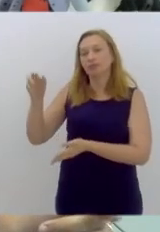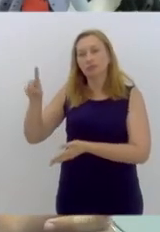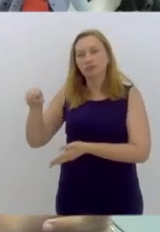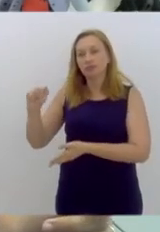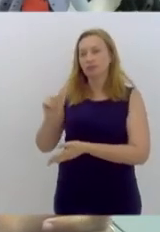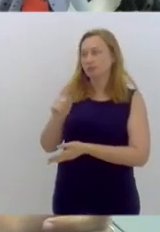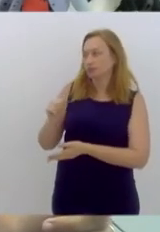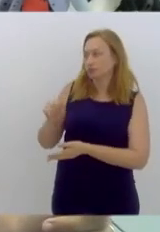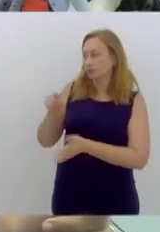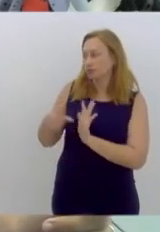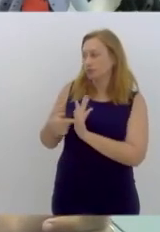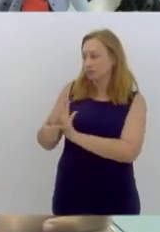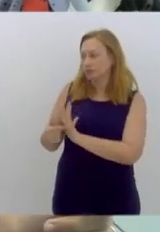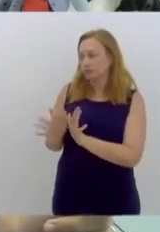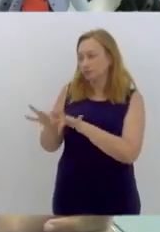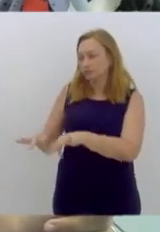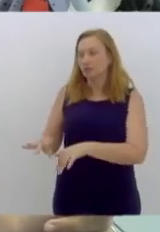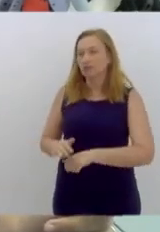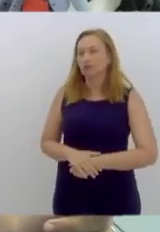colocou, a parte final.